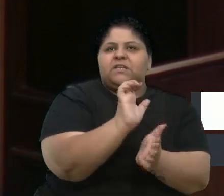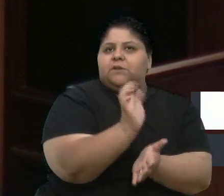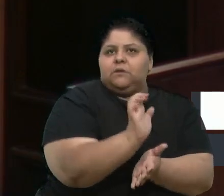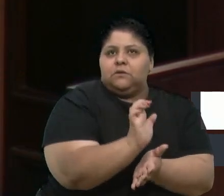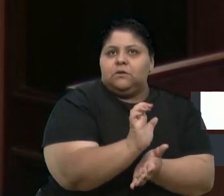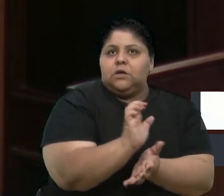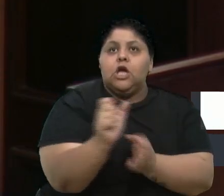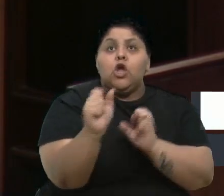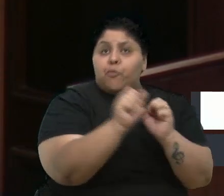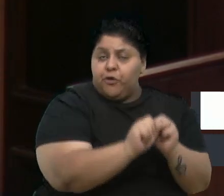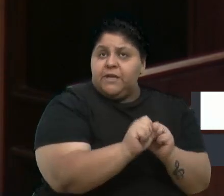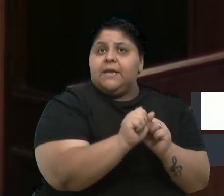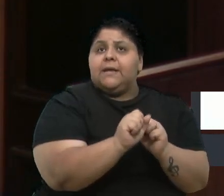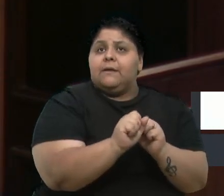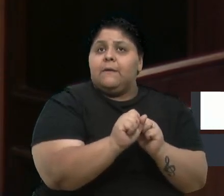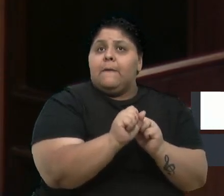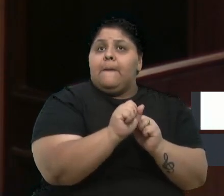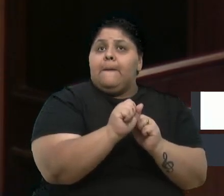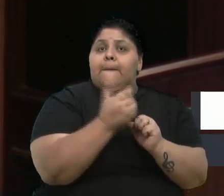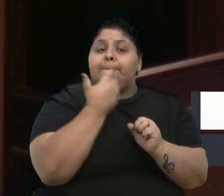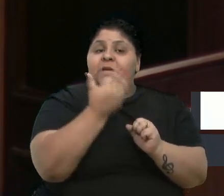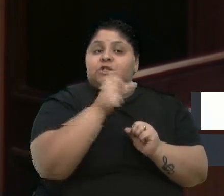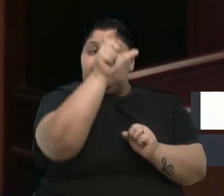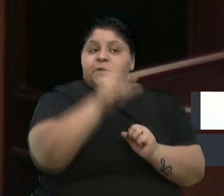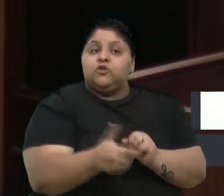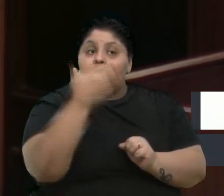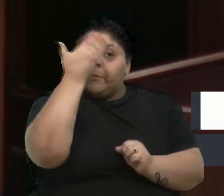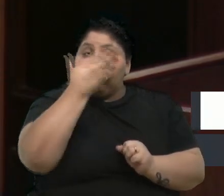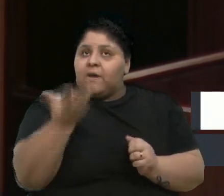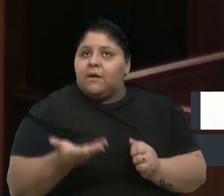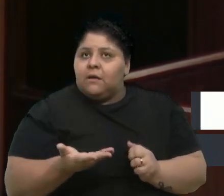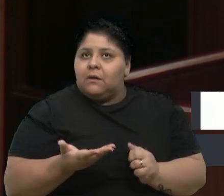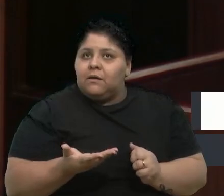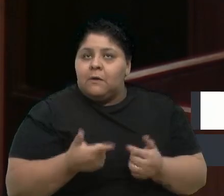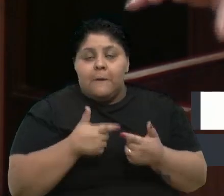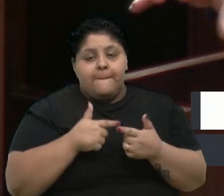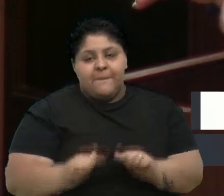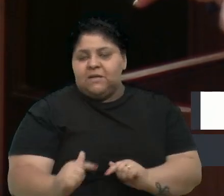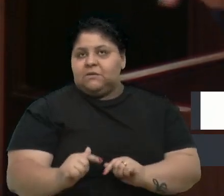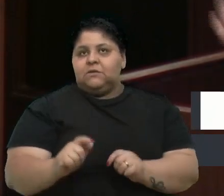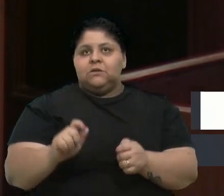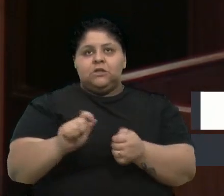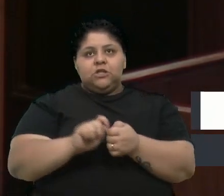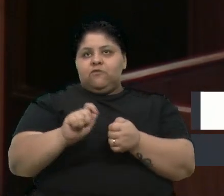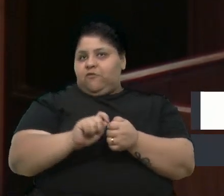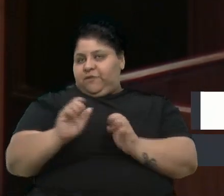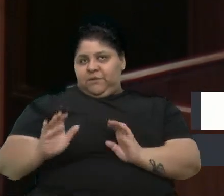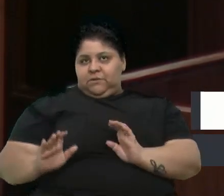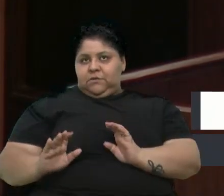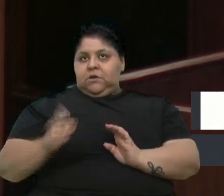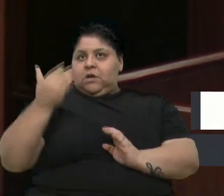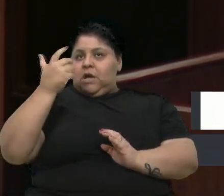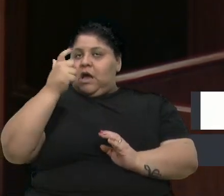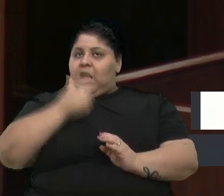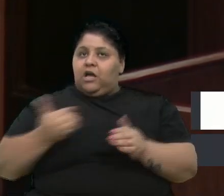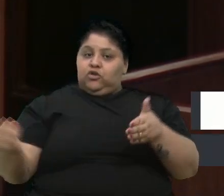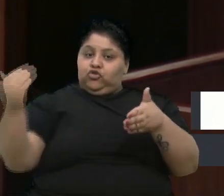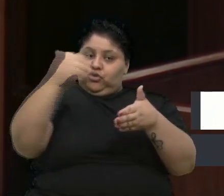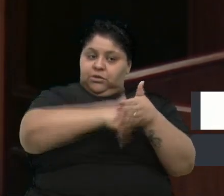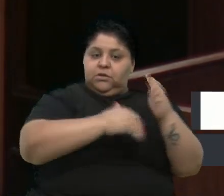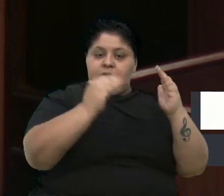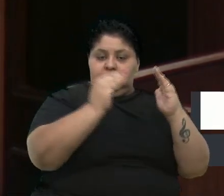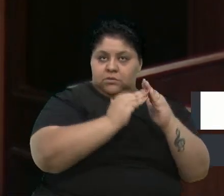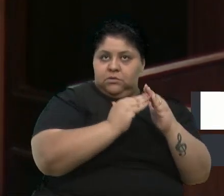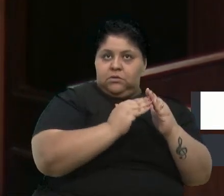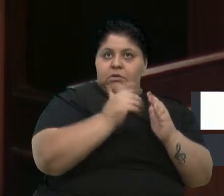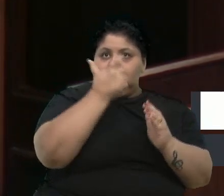provar. Mas não vou fazer isso. Acho que, como foi dentro da casa, acho que é a casa que tem que tomar algum